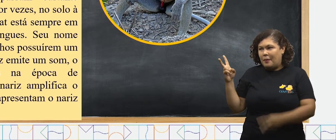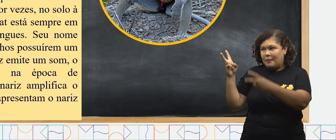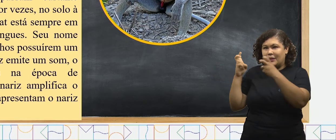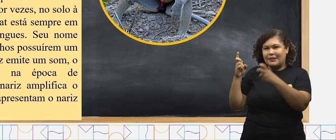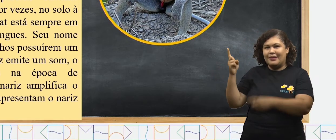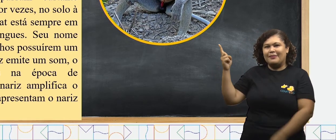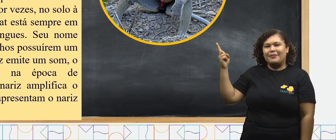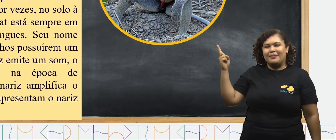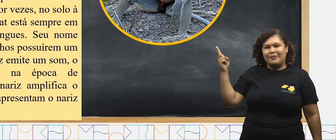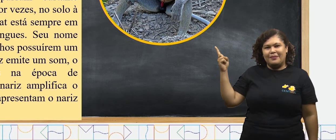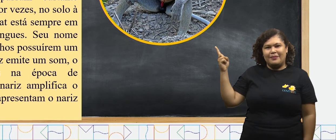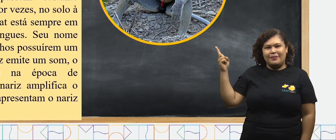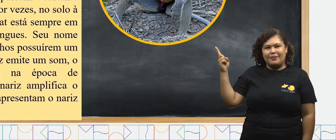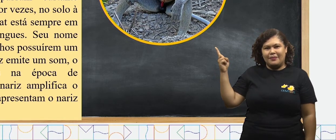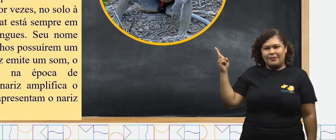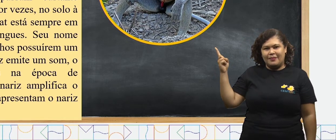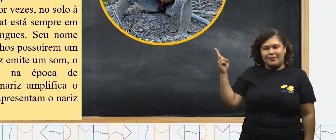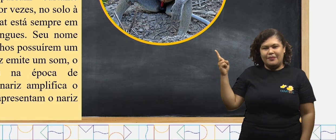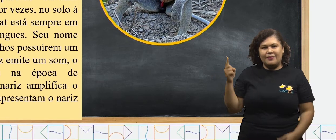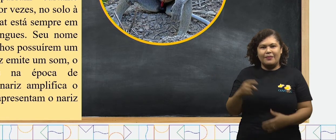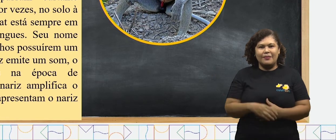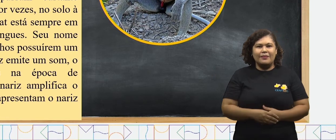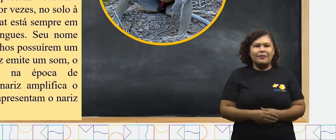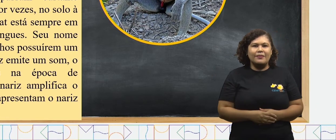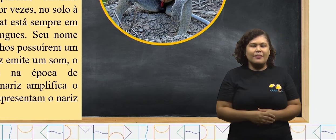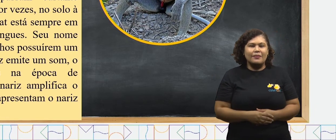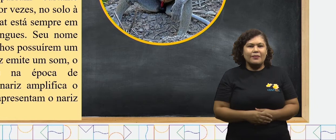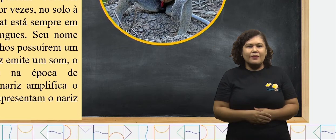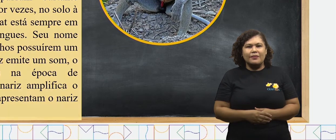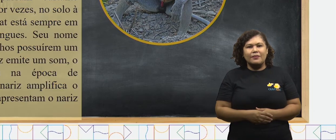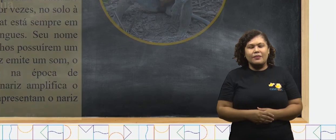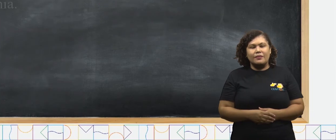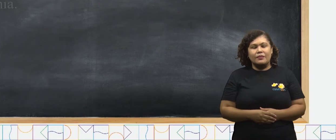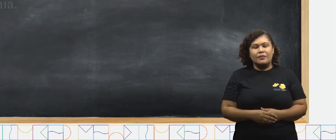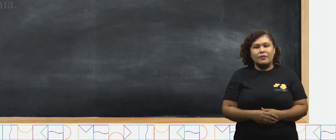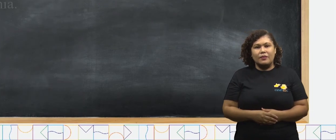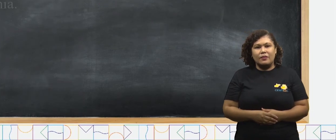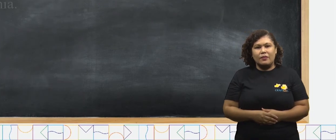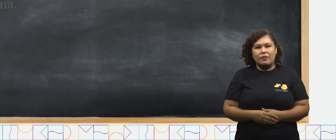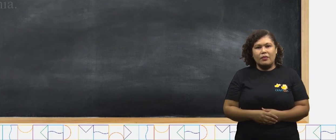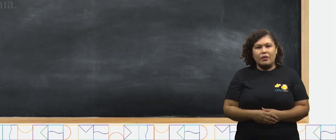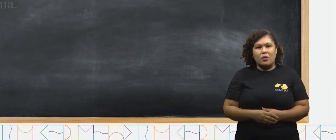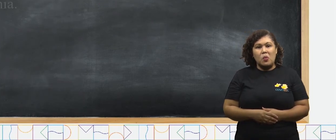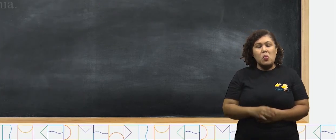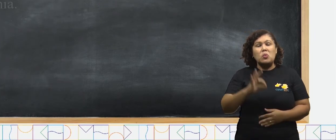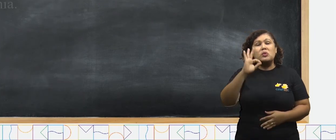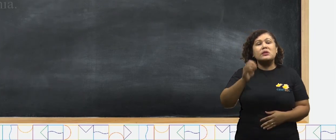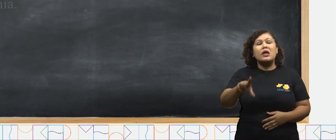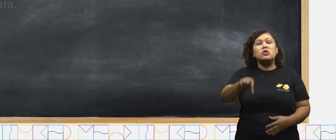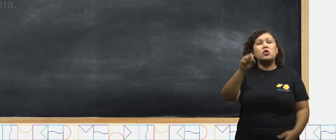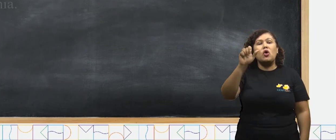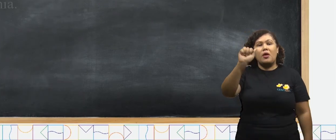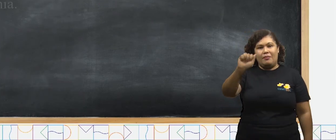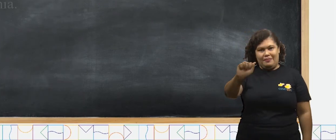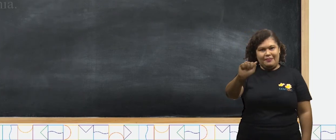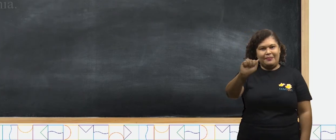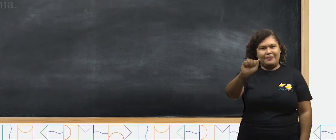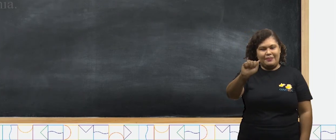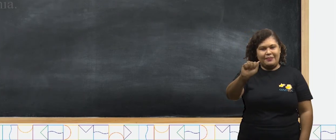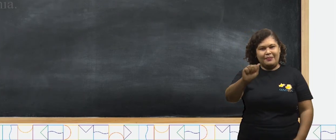texto nos diz o macaco narigudo. Vamos à resposta. A resposta é a letra